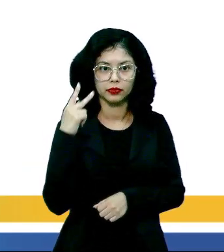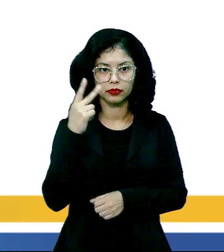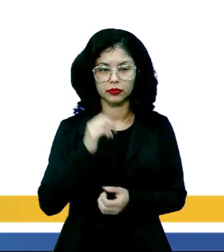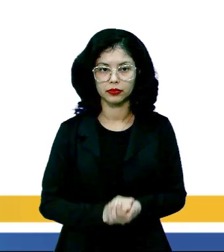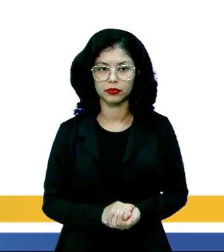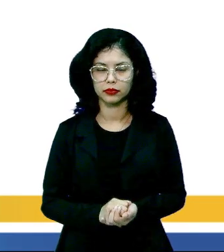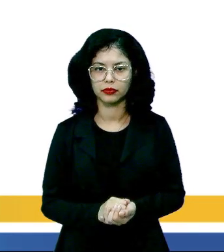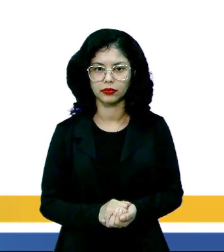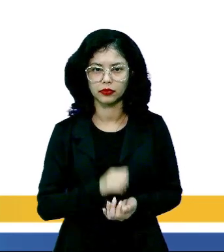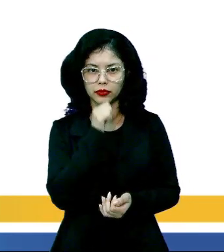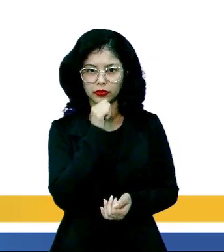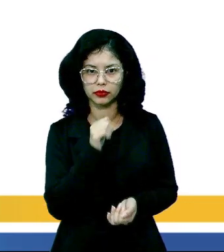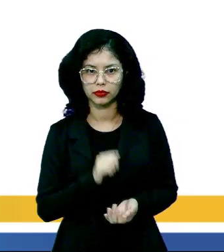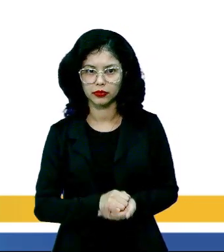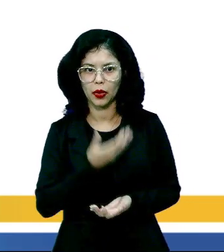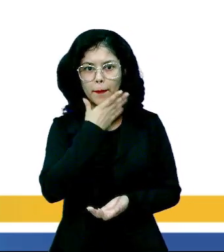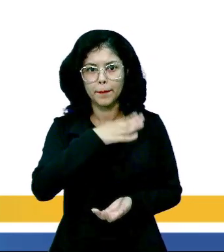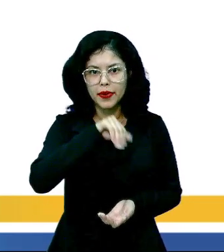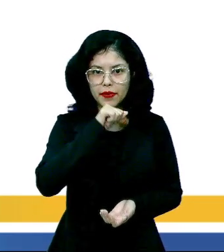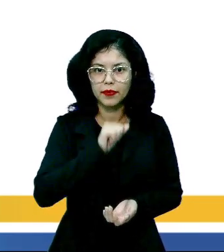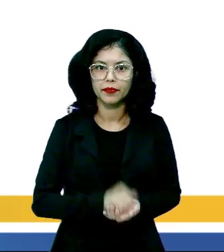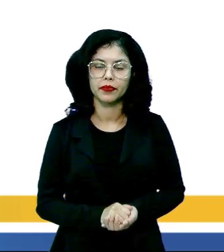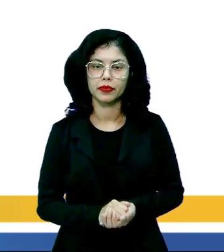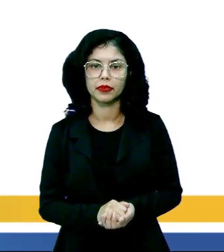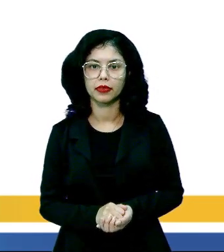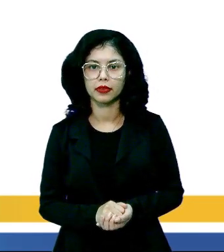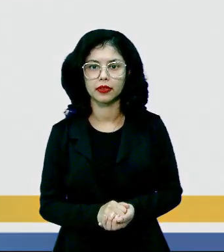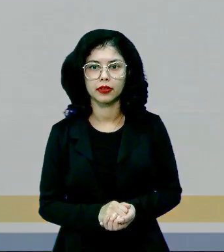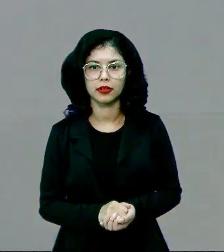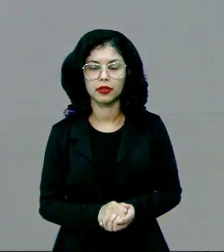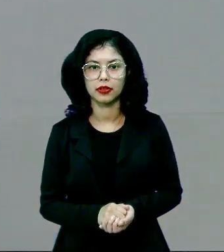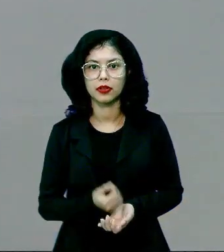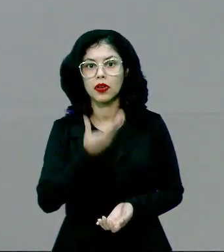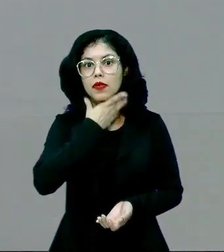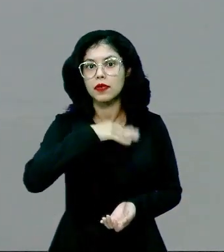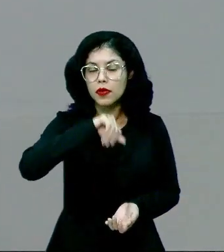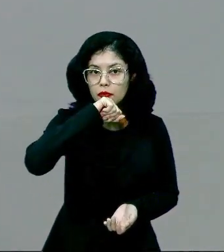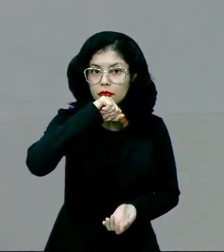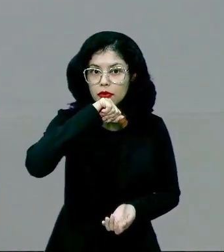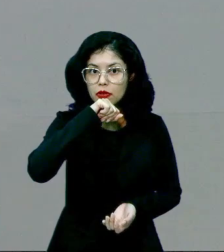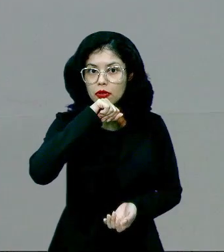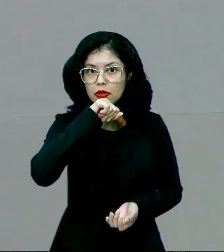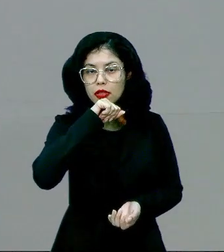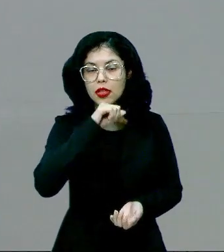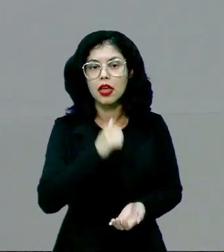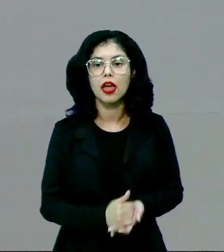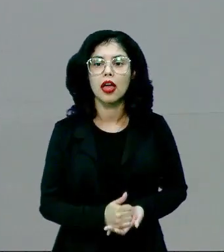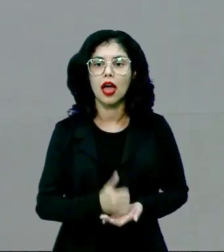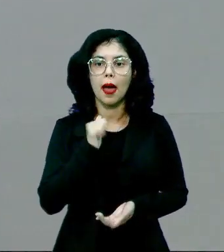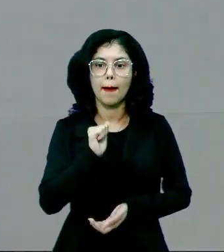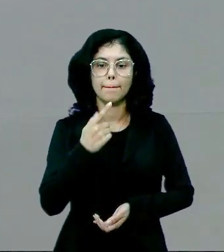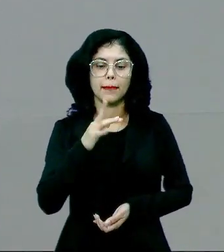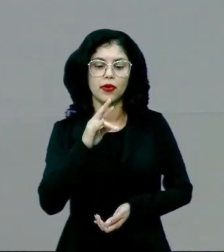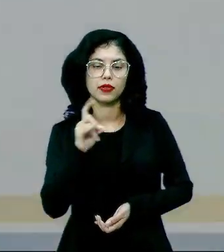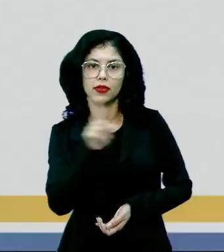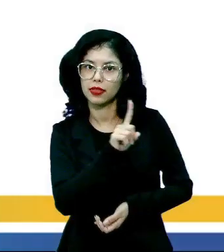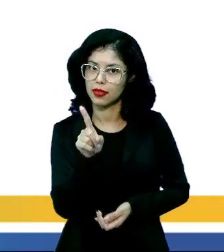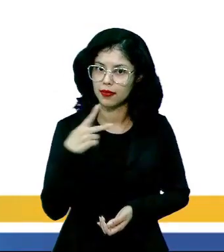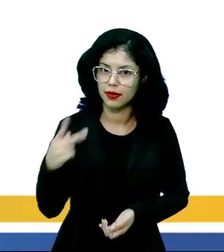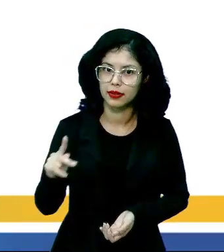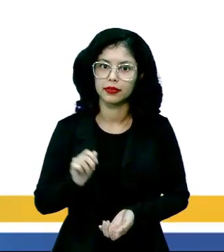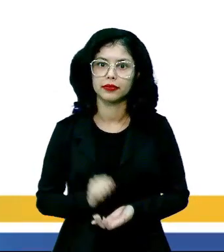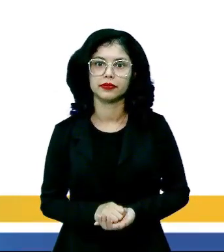de Borges se rubilou então Observe disse que o pai de Borges se aposentou devido a seguir e não ele